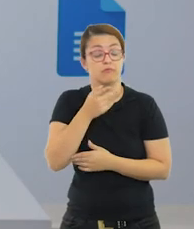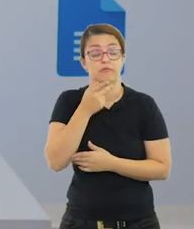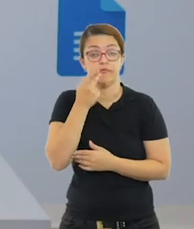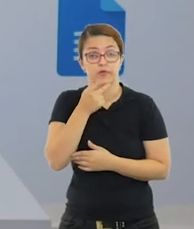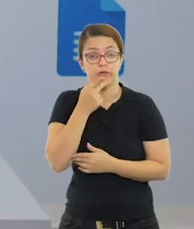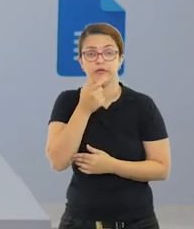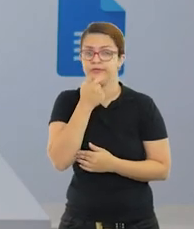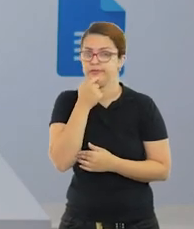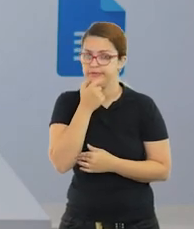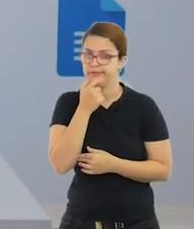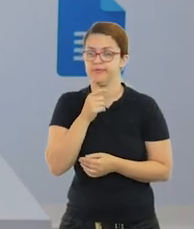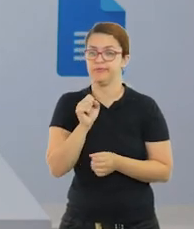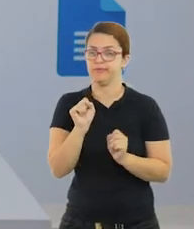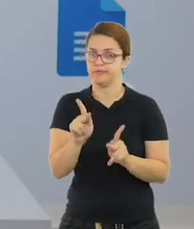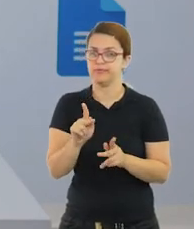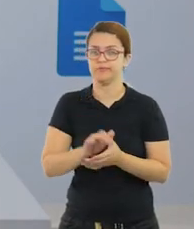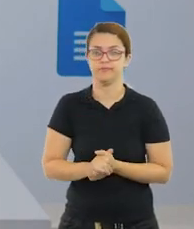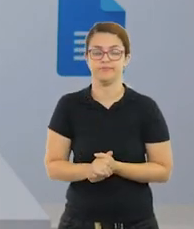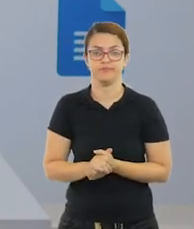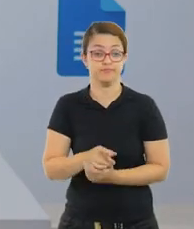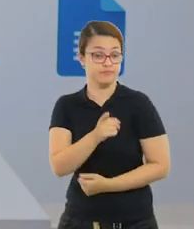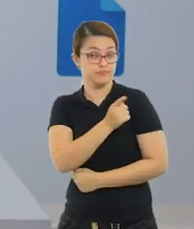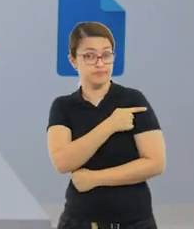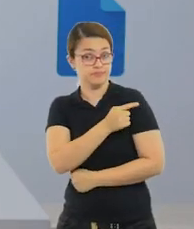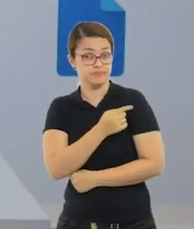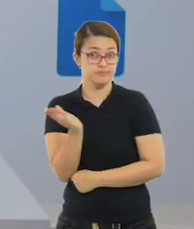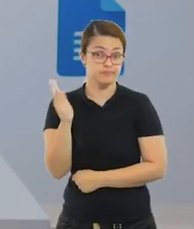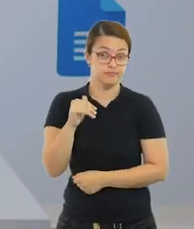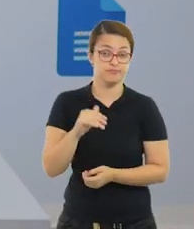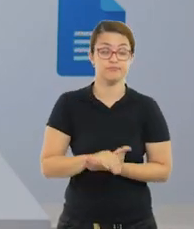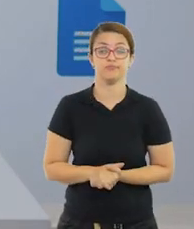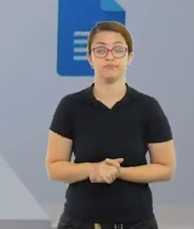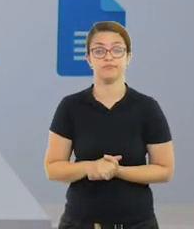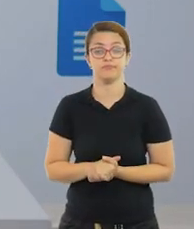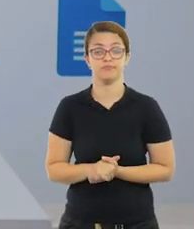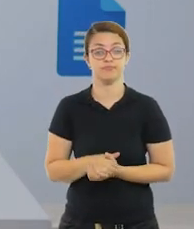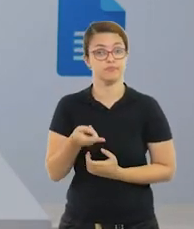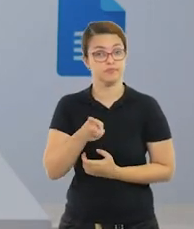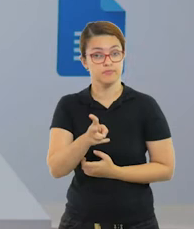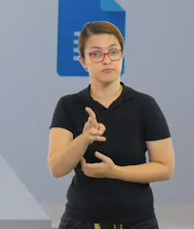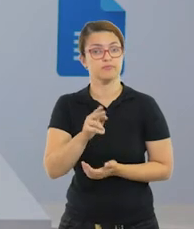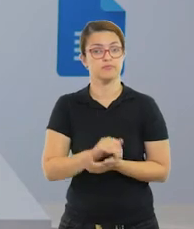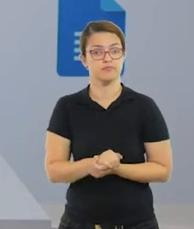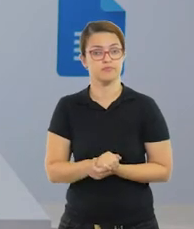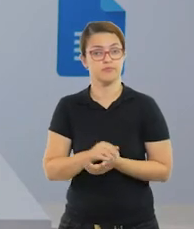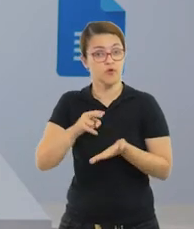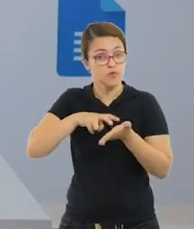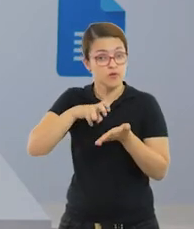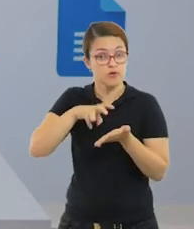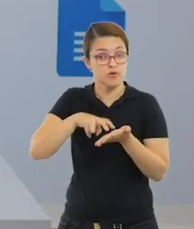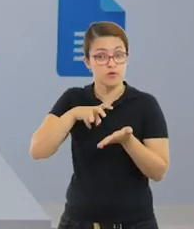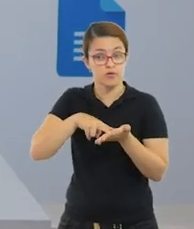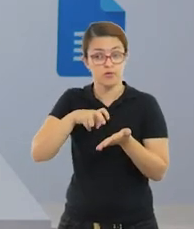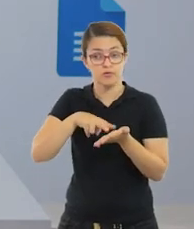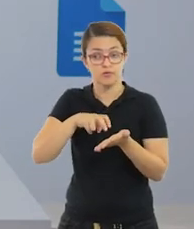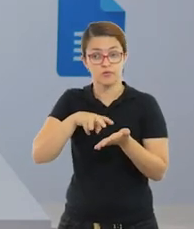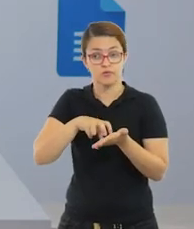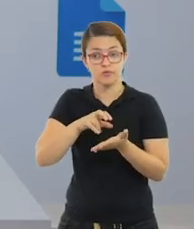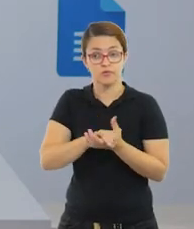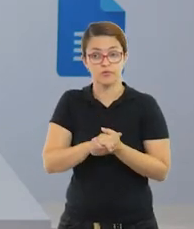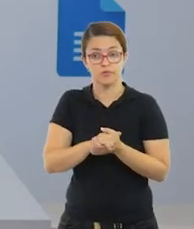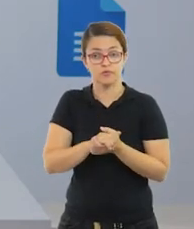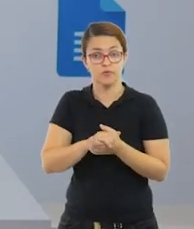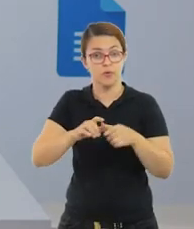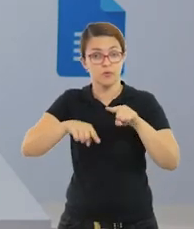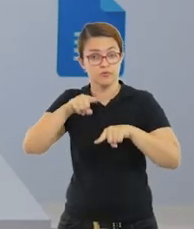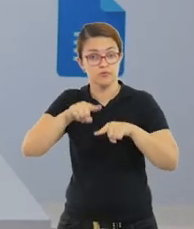trabalhar a pronúncia em inglês, ok? Para a turma do primeiro ano, vamos lá? Continuando o trabalho com o vocabulário de school